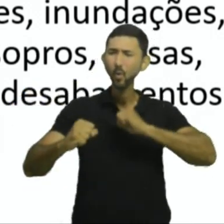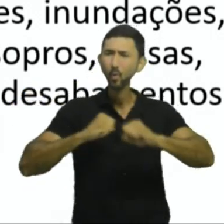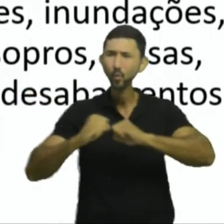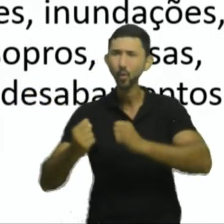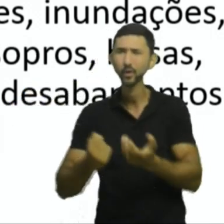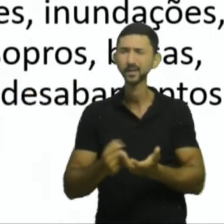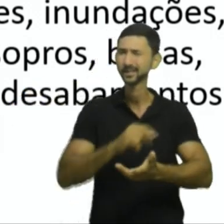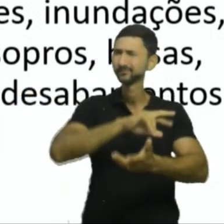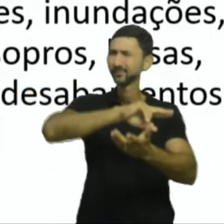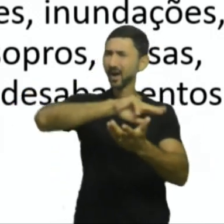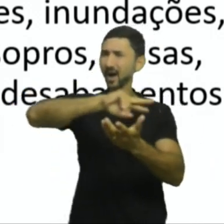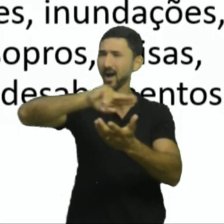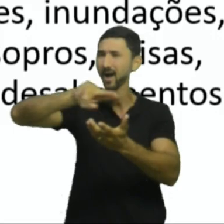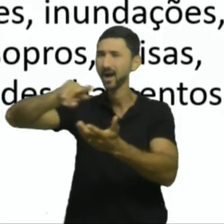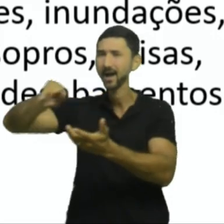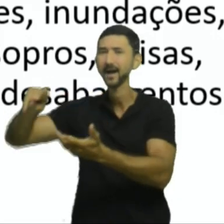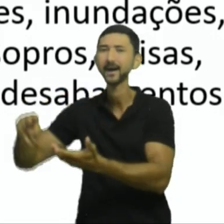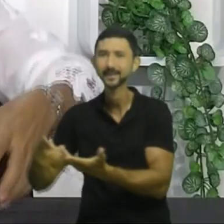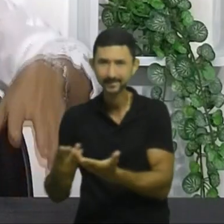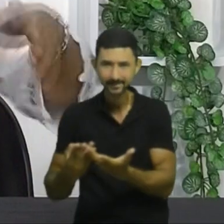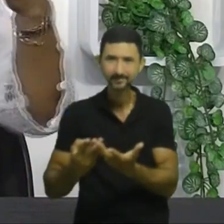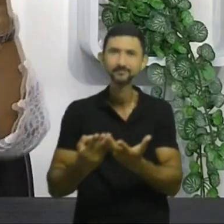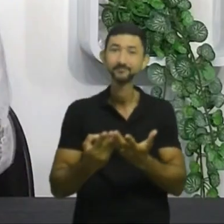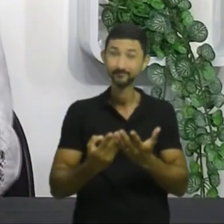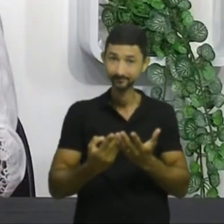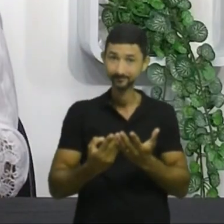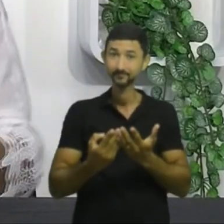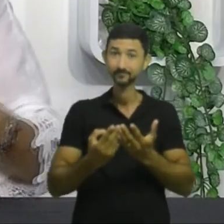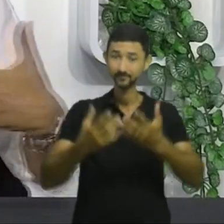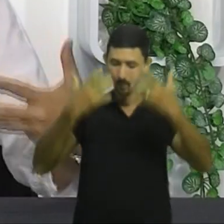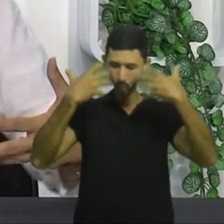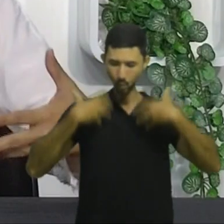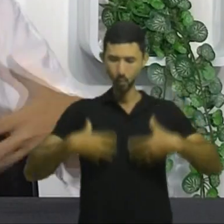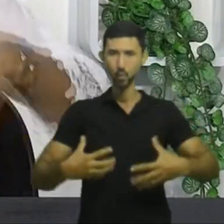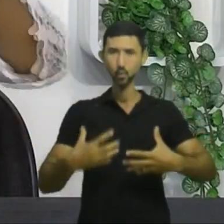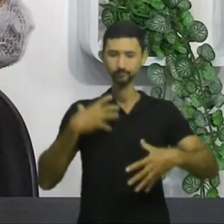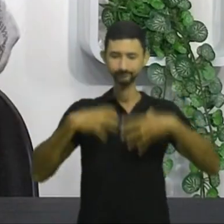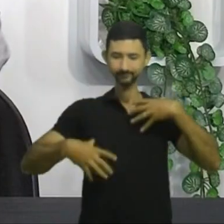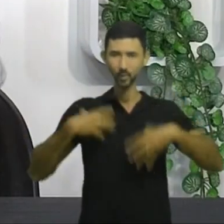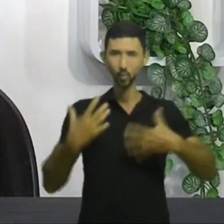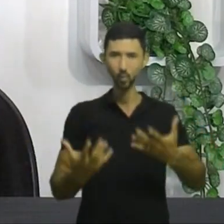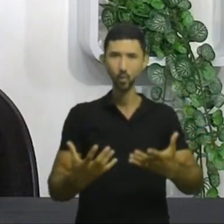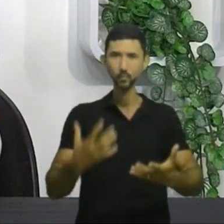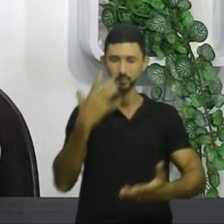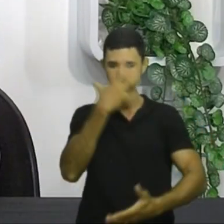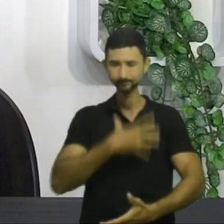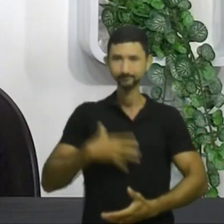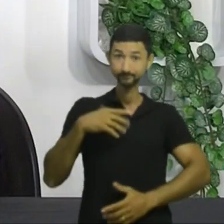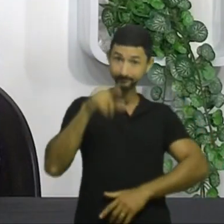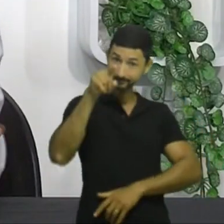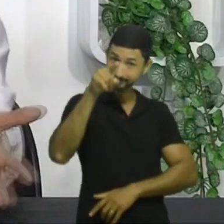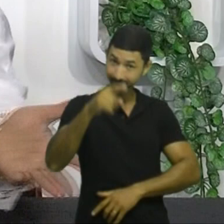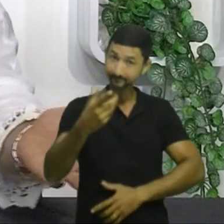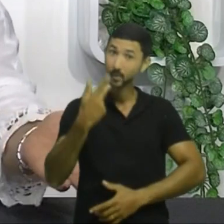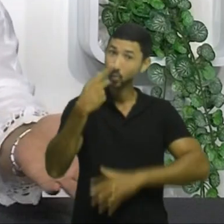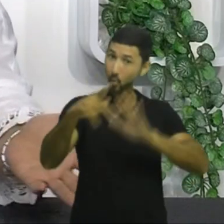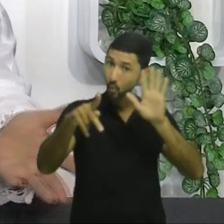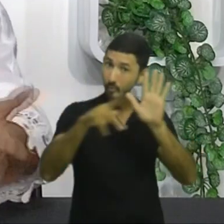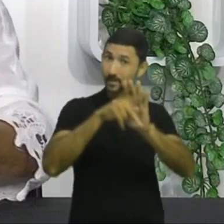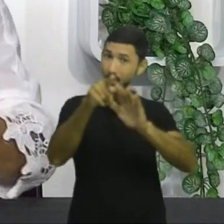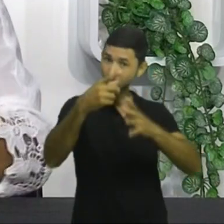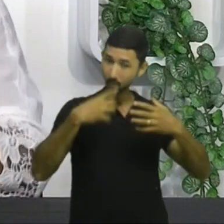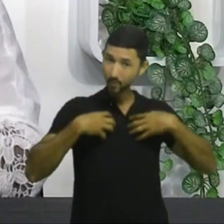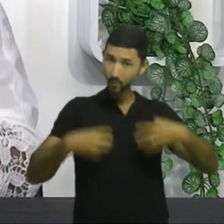e outras tantas formas que este corpo aqui, que este corpo aí